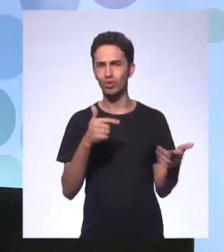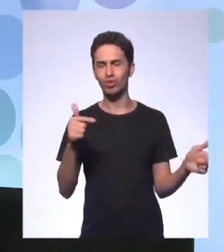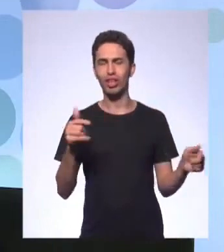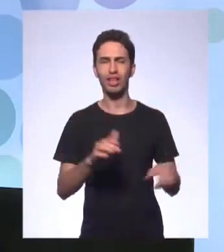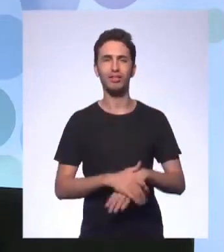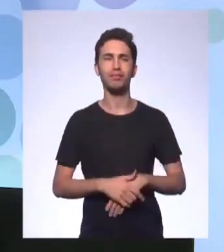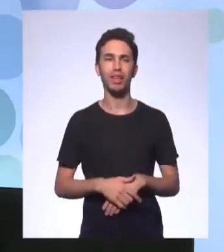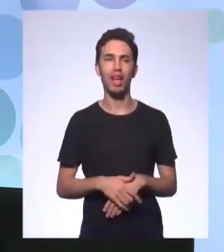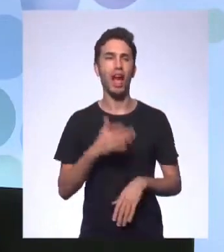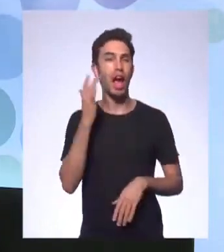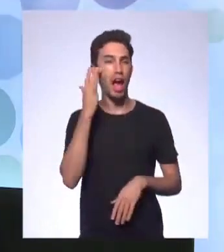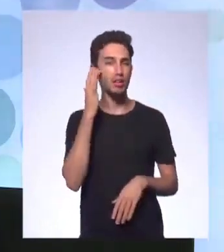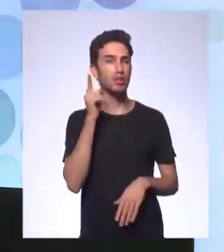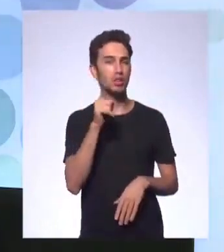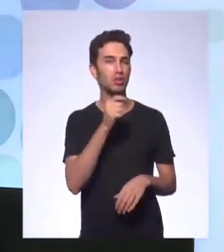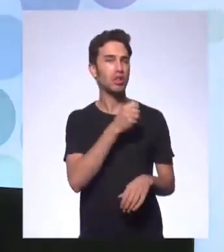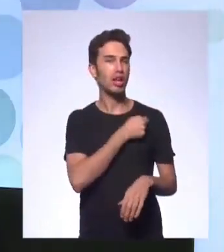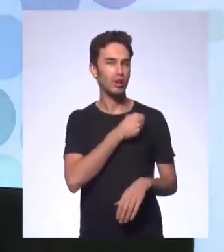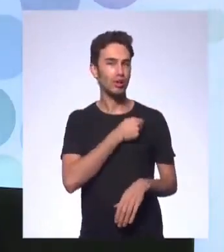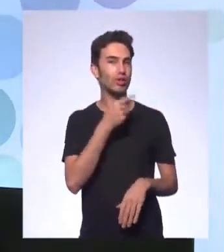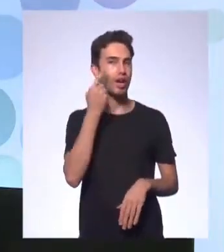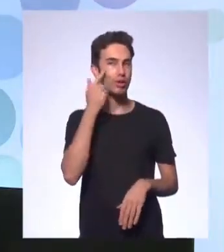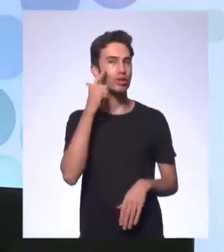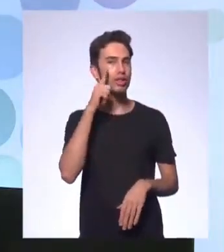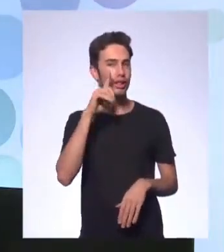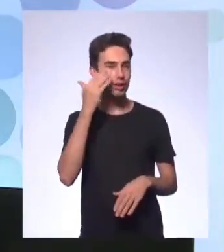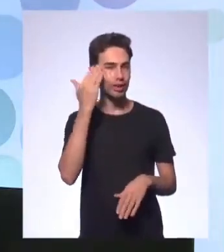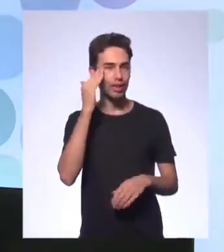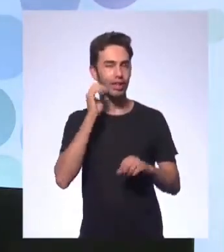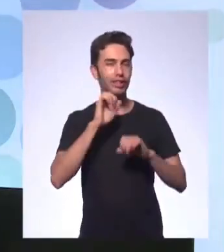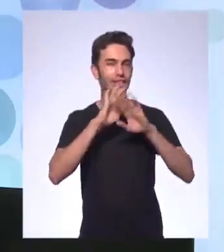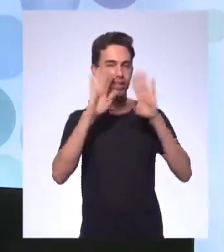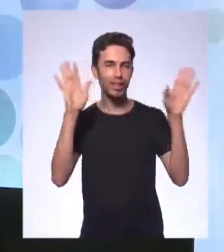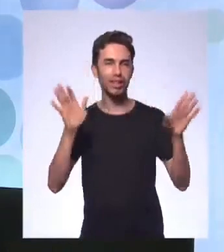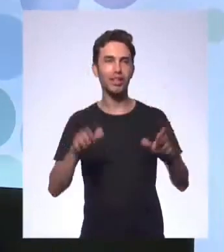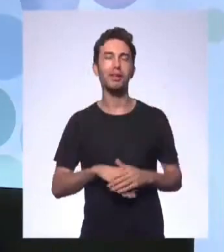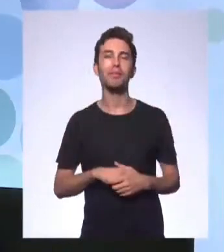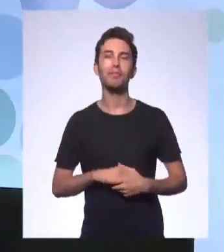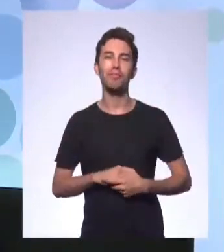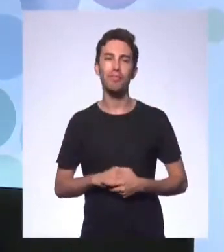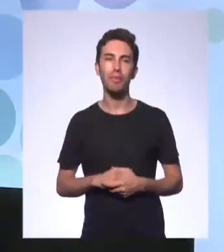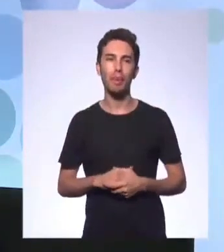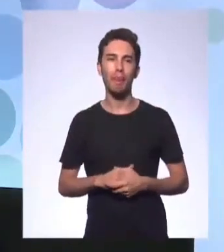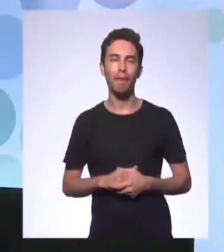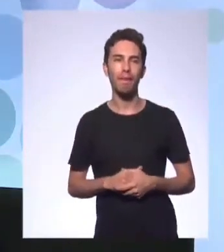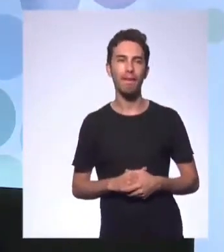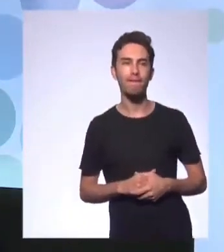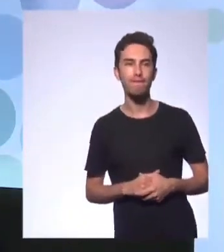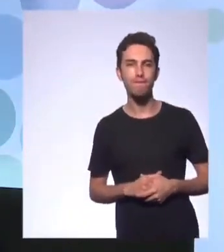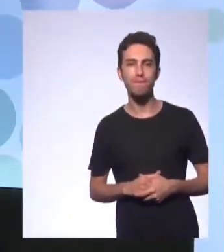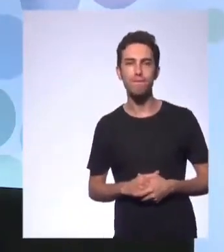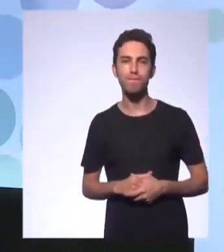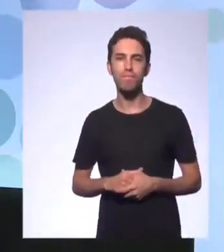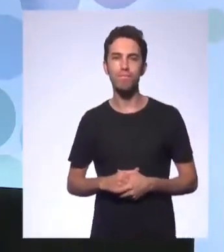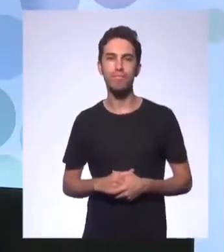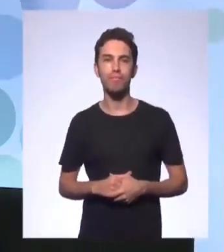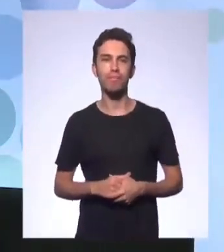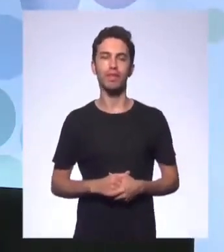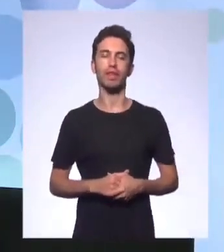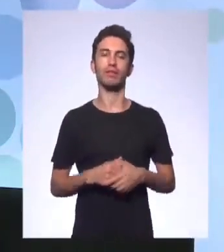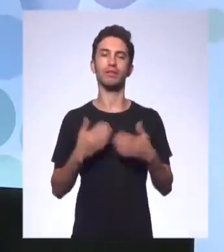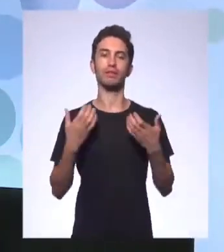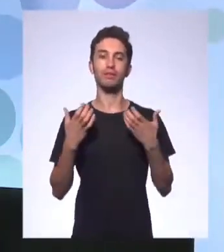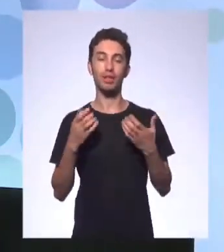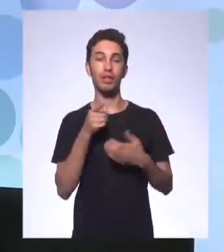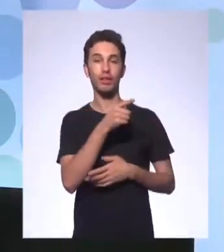alunos já pegaram a ideia, que eu queria trazer essas notícias muito legais para vocês já irem se inteirando. O que eu quero que